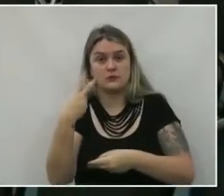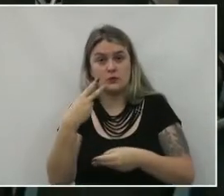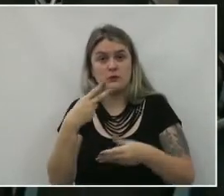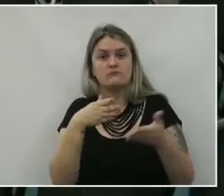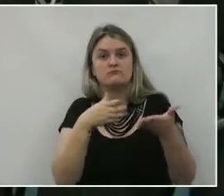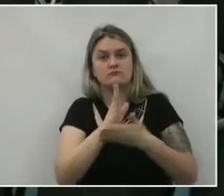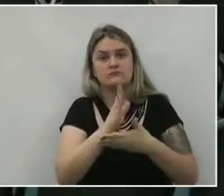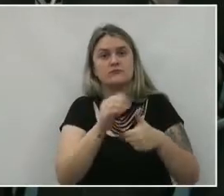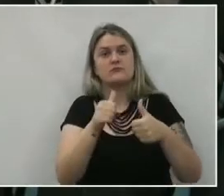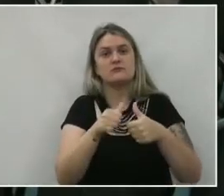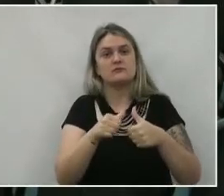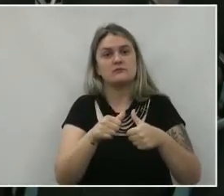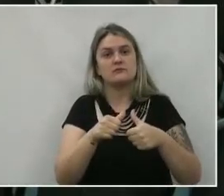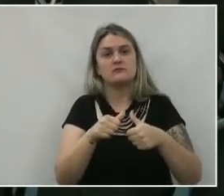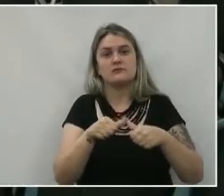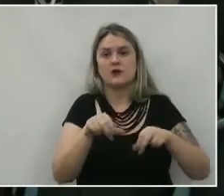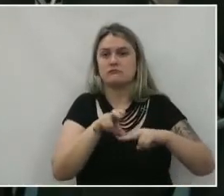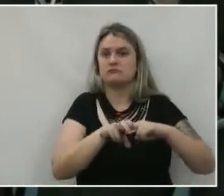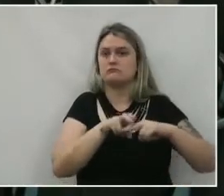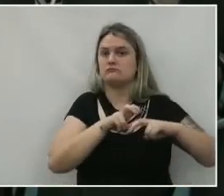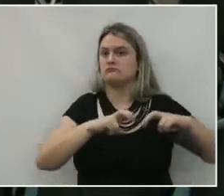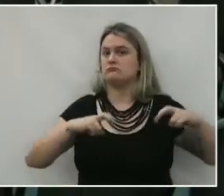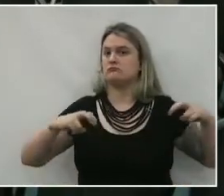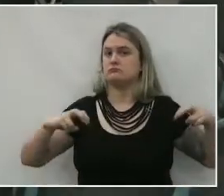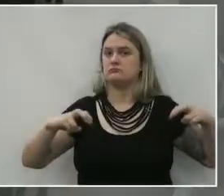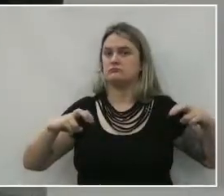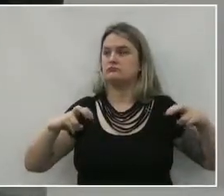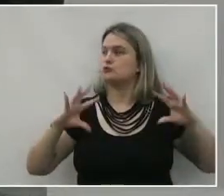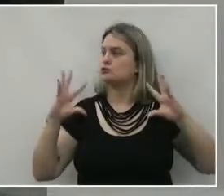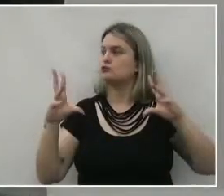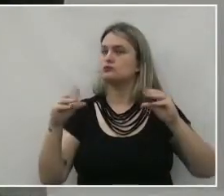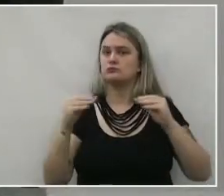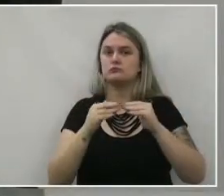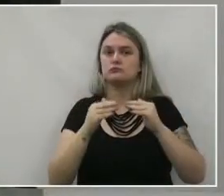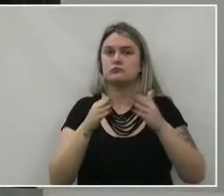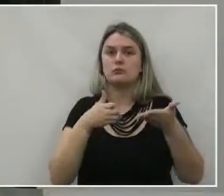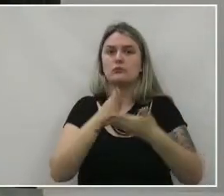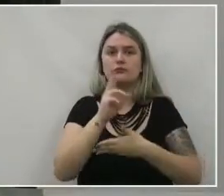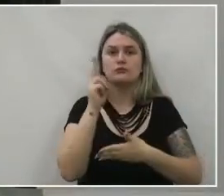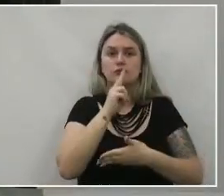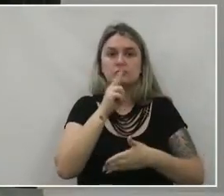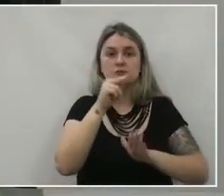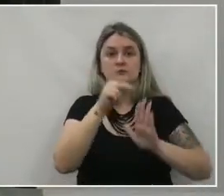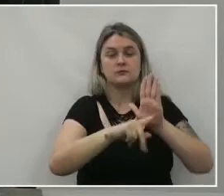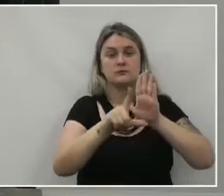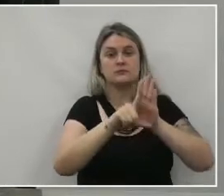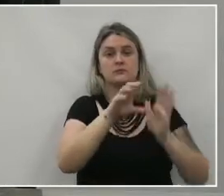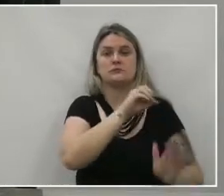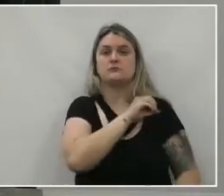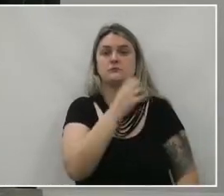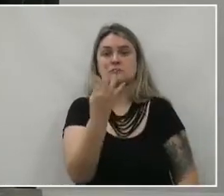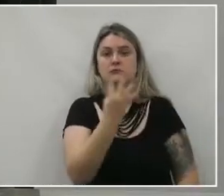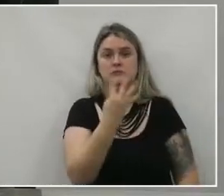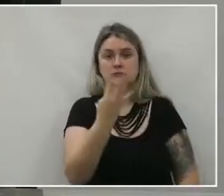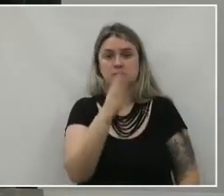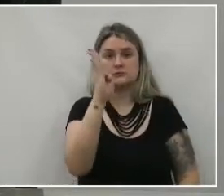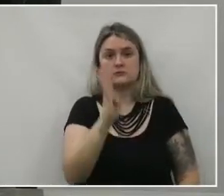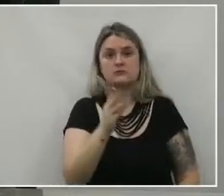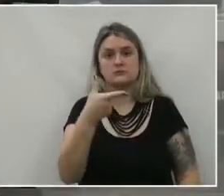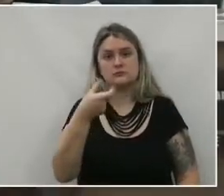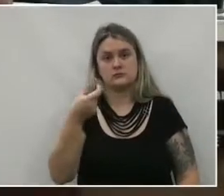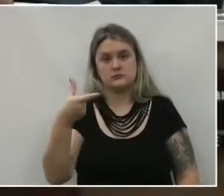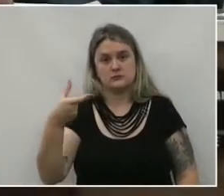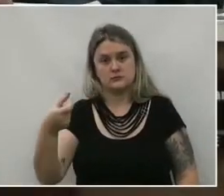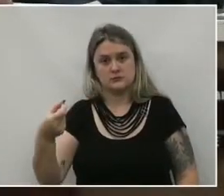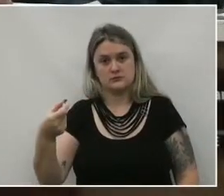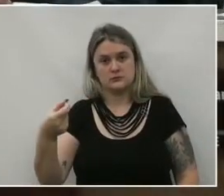aprovam, permaneçam como estão Aprovado o regime de urgência do projeto de lei ordinária de número 44, barra 2020